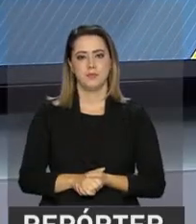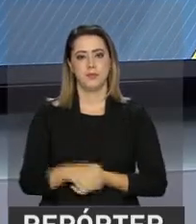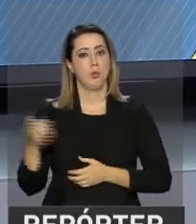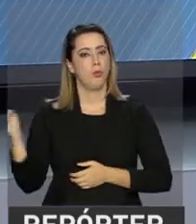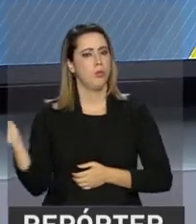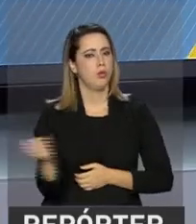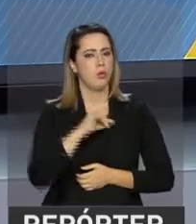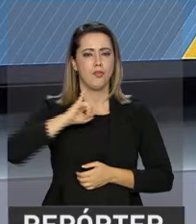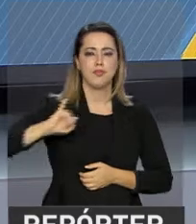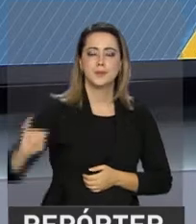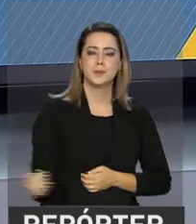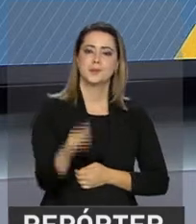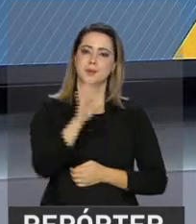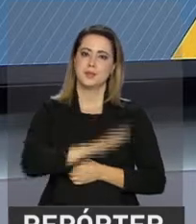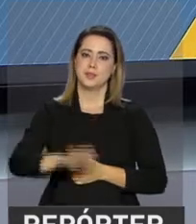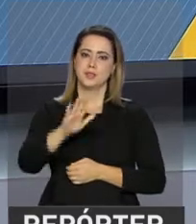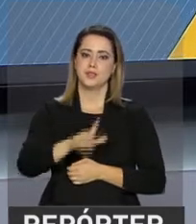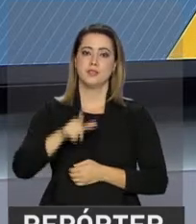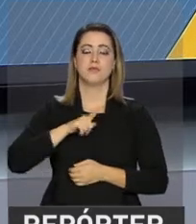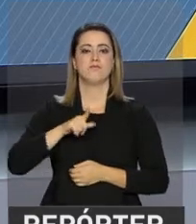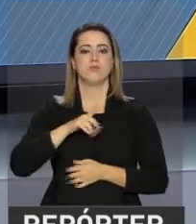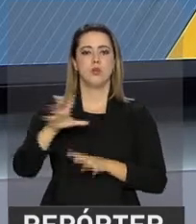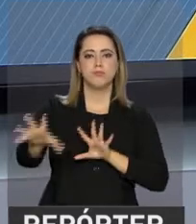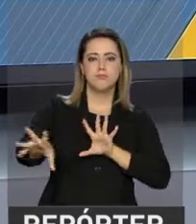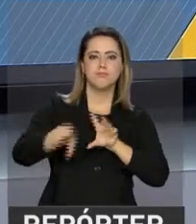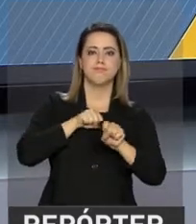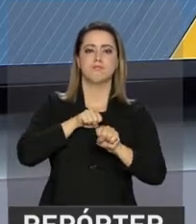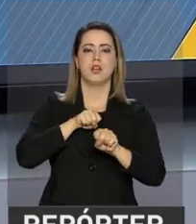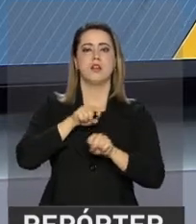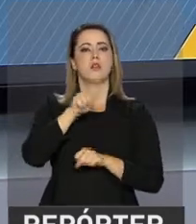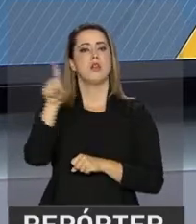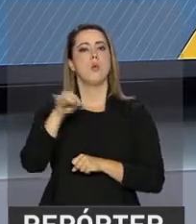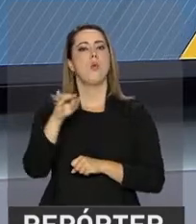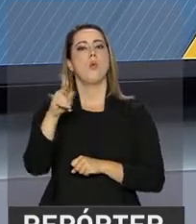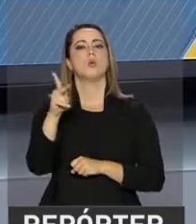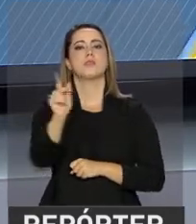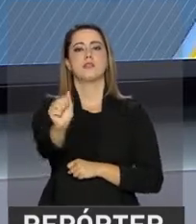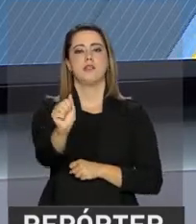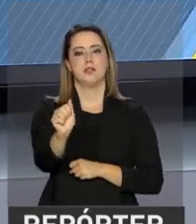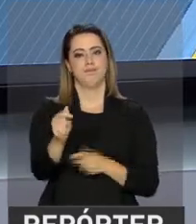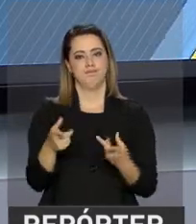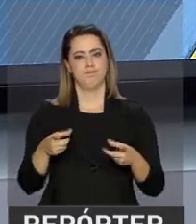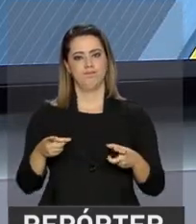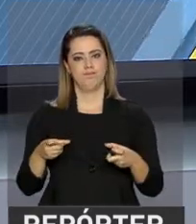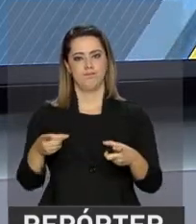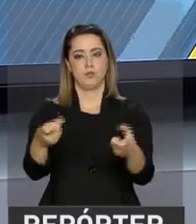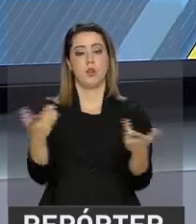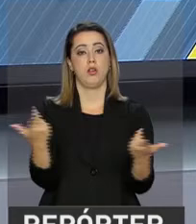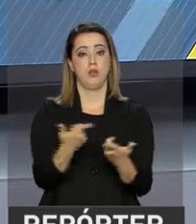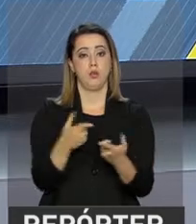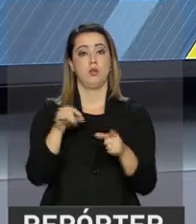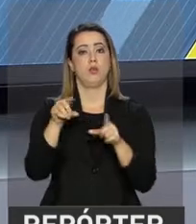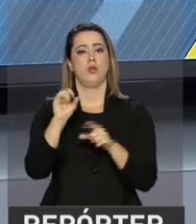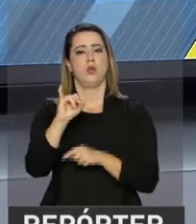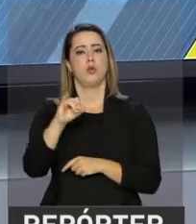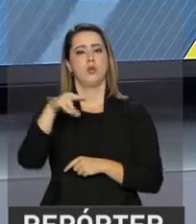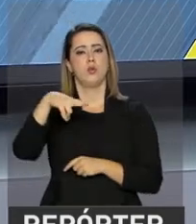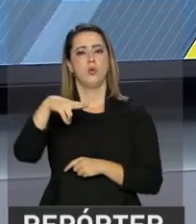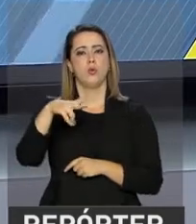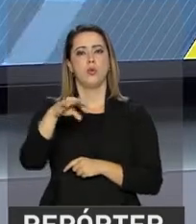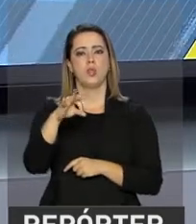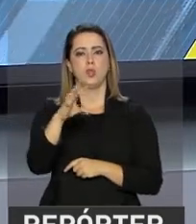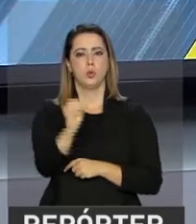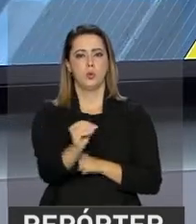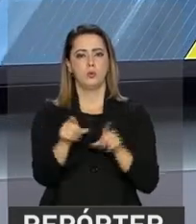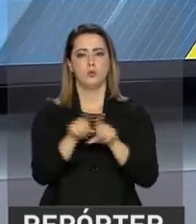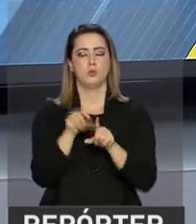Uma nova chance para as crianças que foram contaminadas com o Zika vírus. O Instituto Nacional de Traumatologia e Ortopedia, unidade